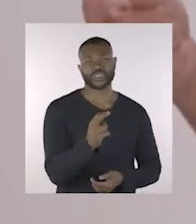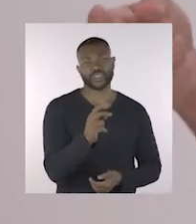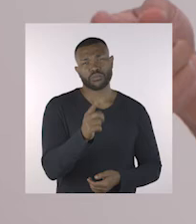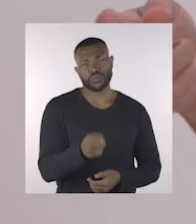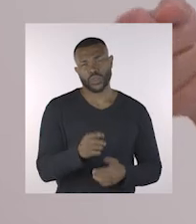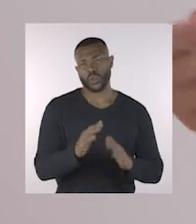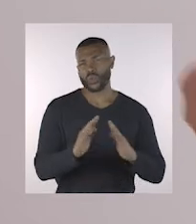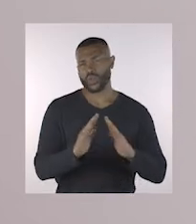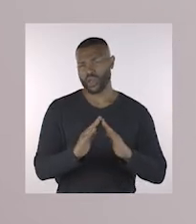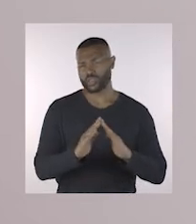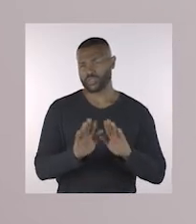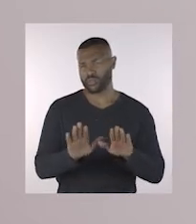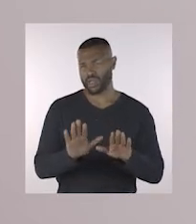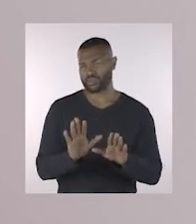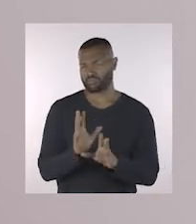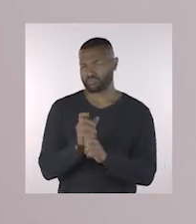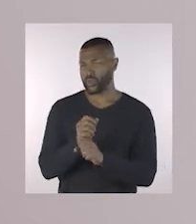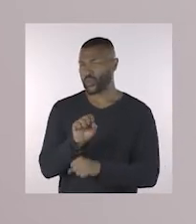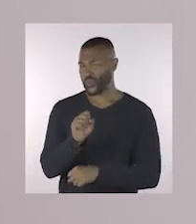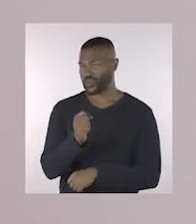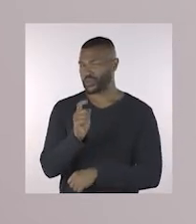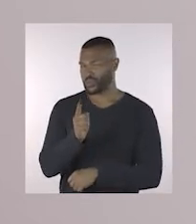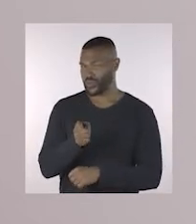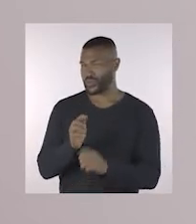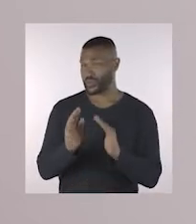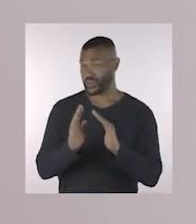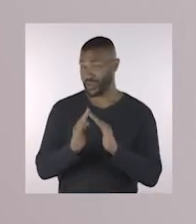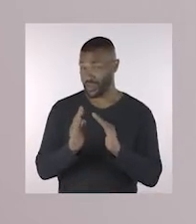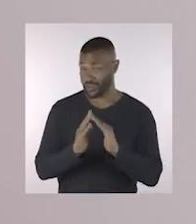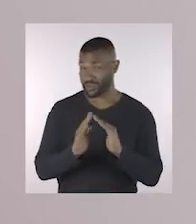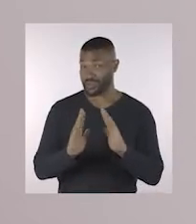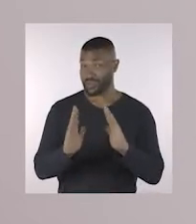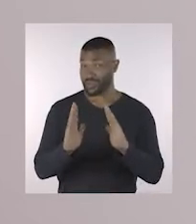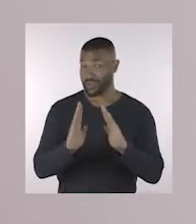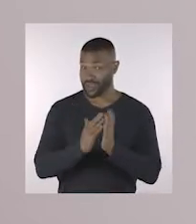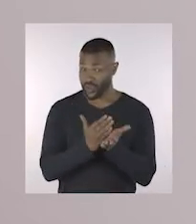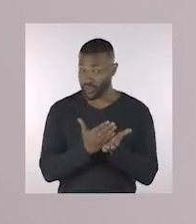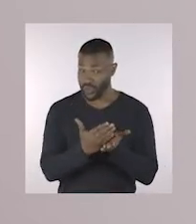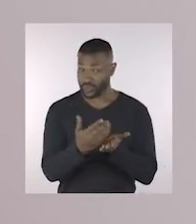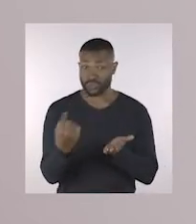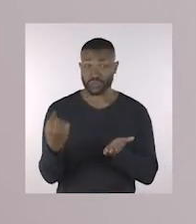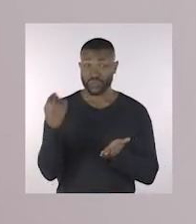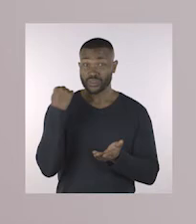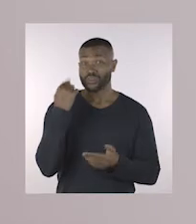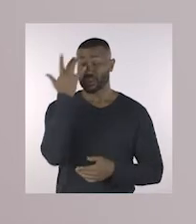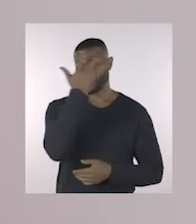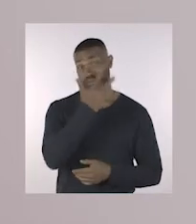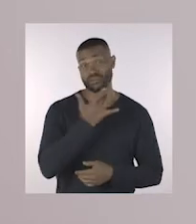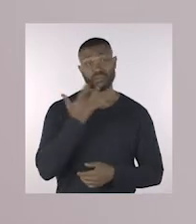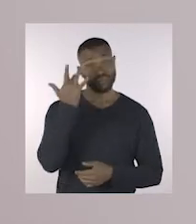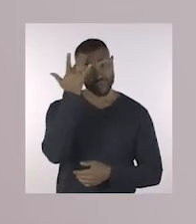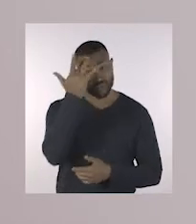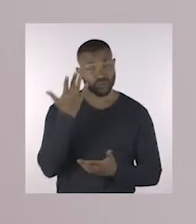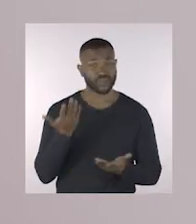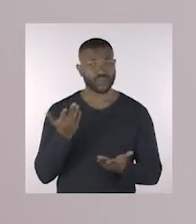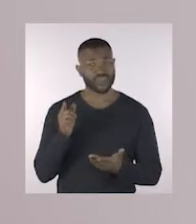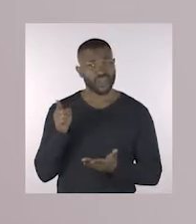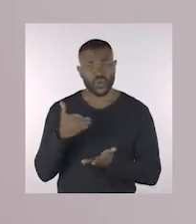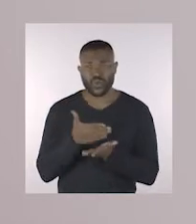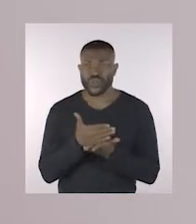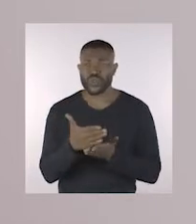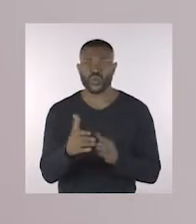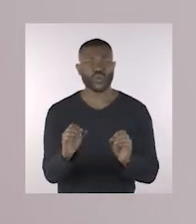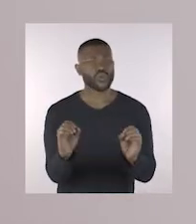entregou a 25 mil que na verdade é oito mil moradias são moradias iniciadas no governo do Haddad